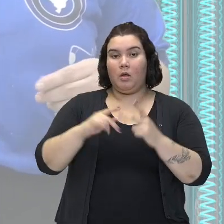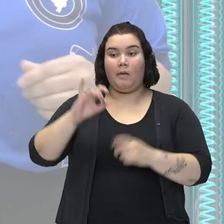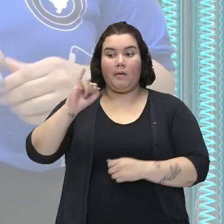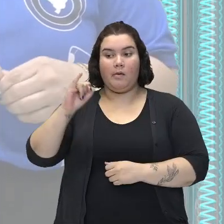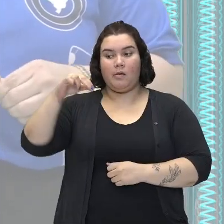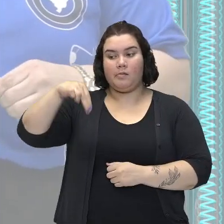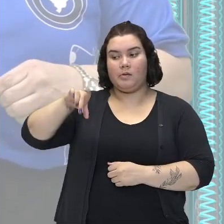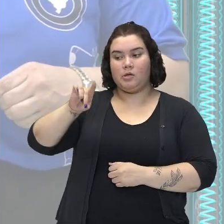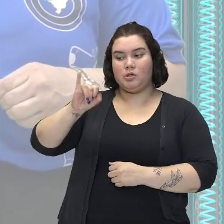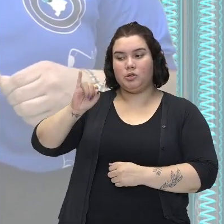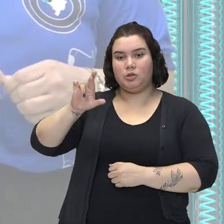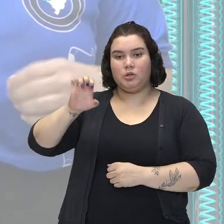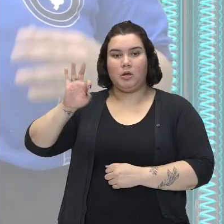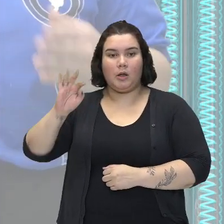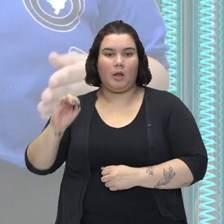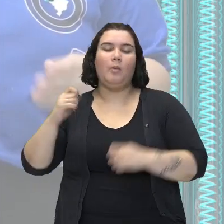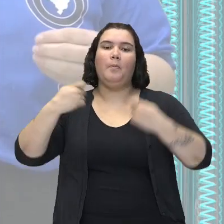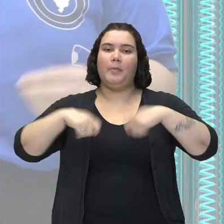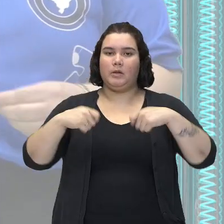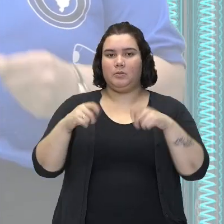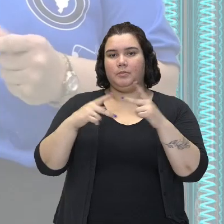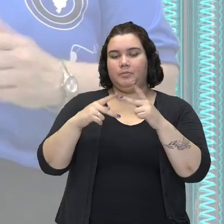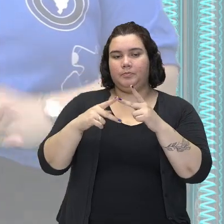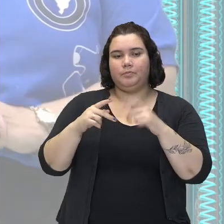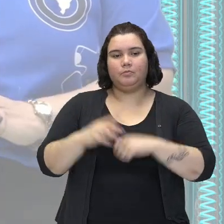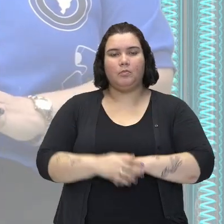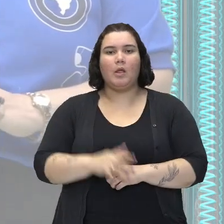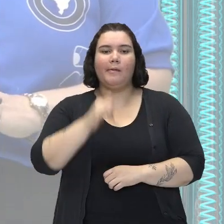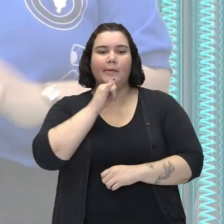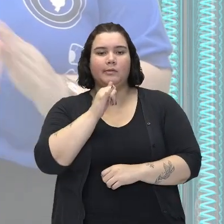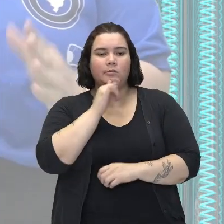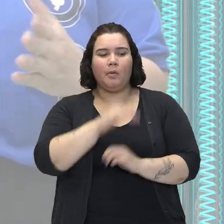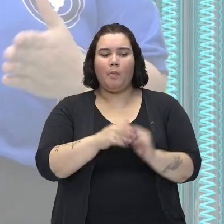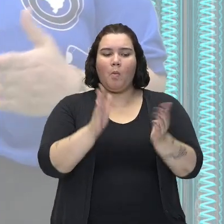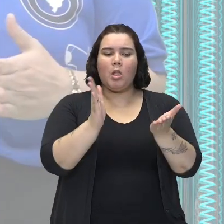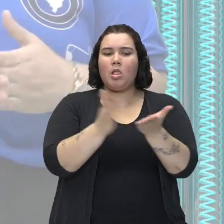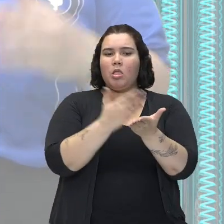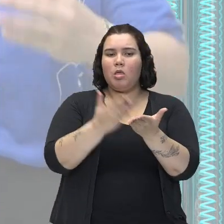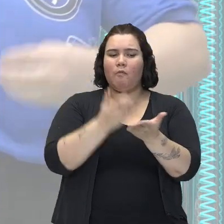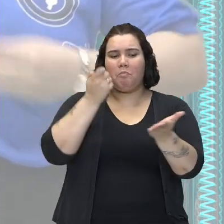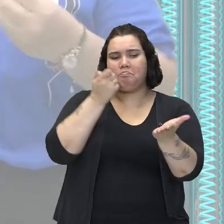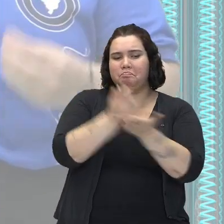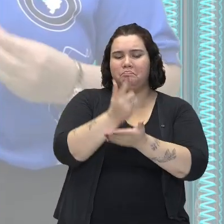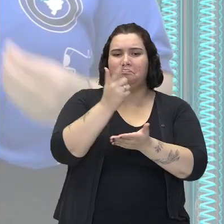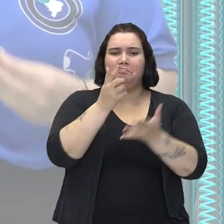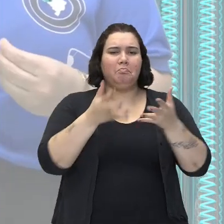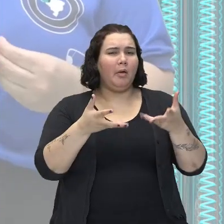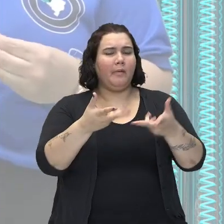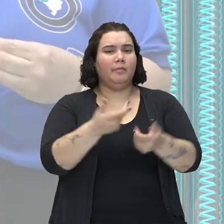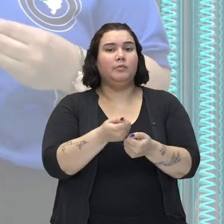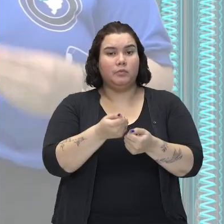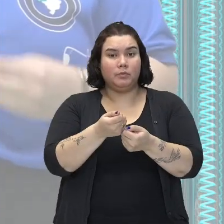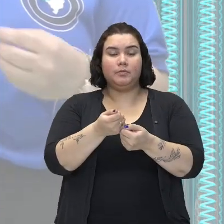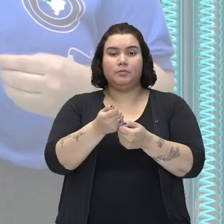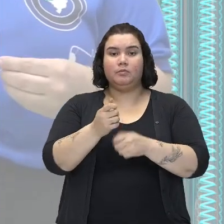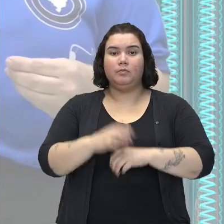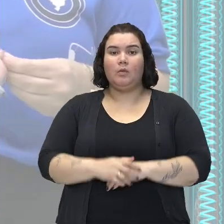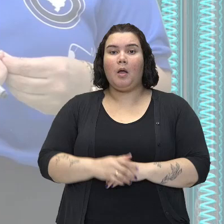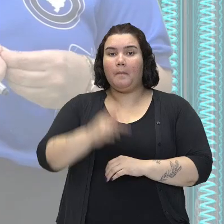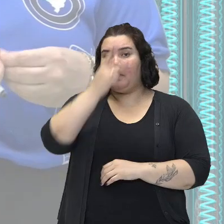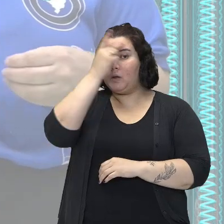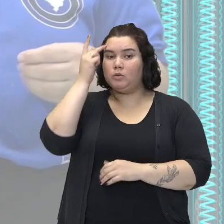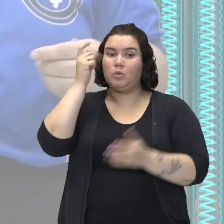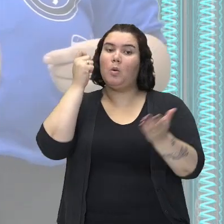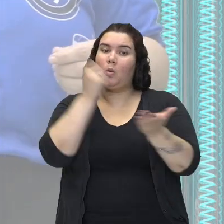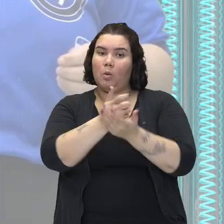preposição. Olha só esse exemplo aí. Comprei um ótimo livro. Alguém comprou, fez essa ação direta de comprar